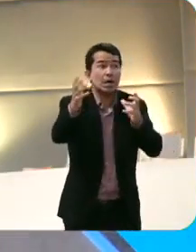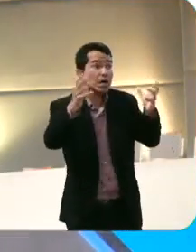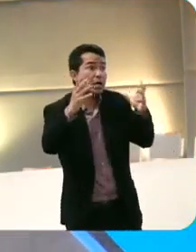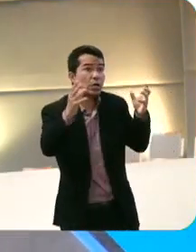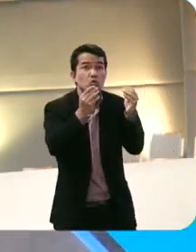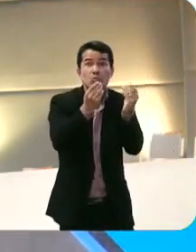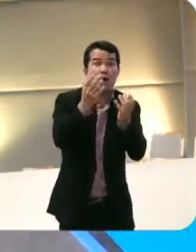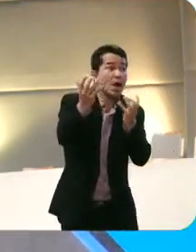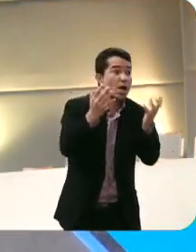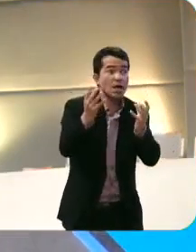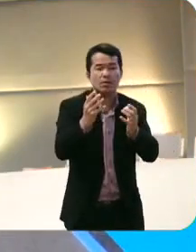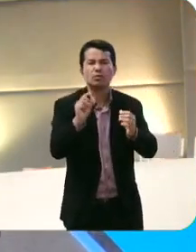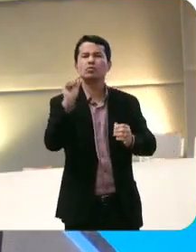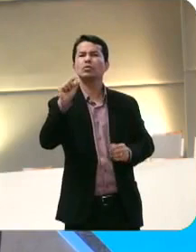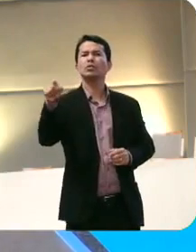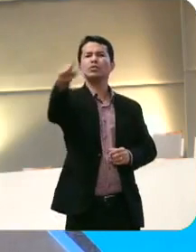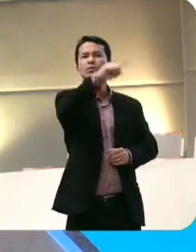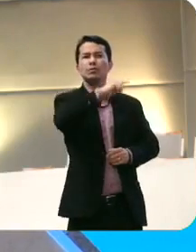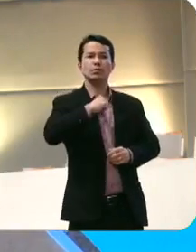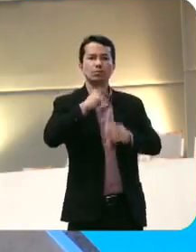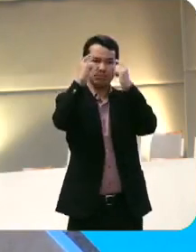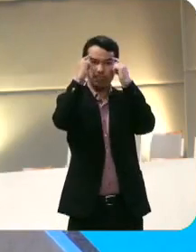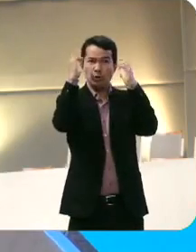tuas forças? O quê?